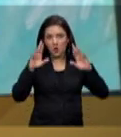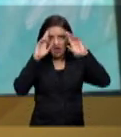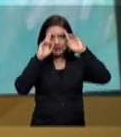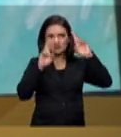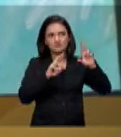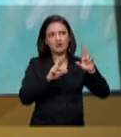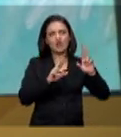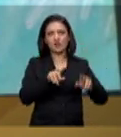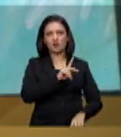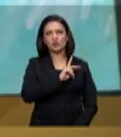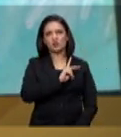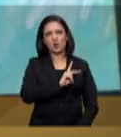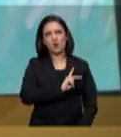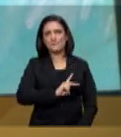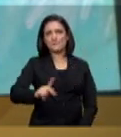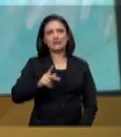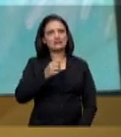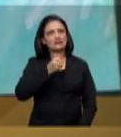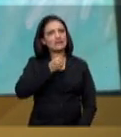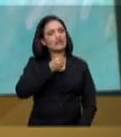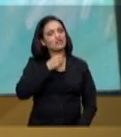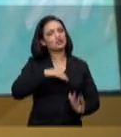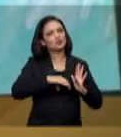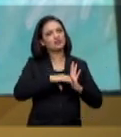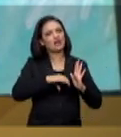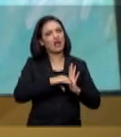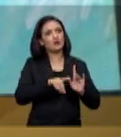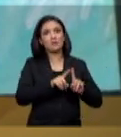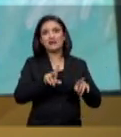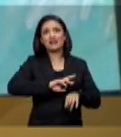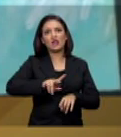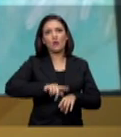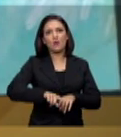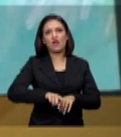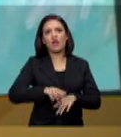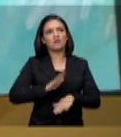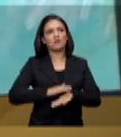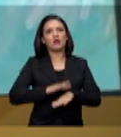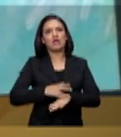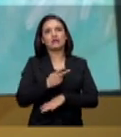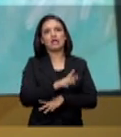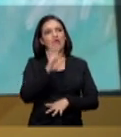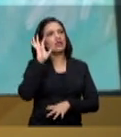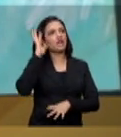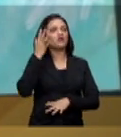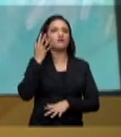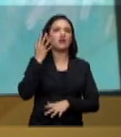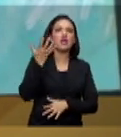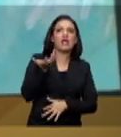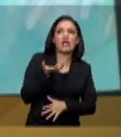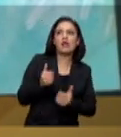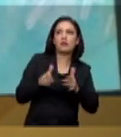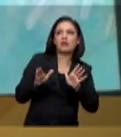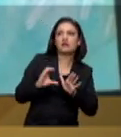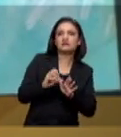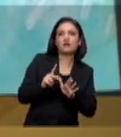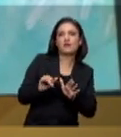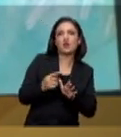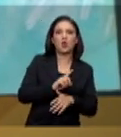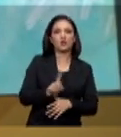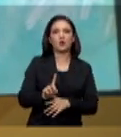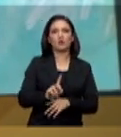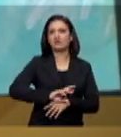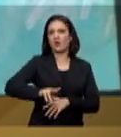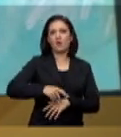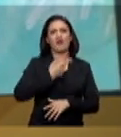o arbítrio pessoal de definir ou não a oportunidade de uma CPI. Se assim fosse,